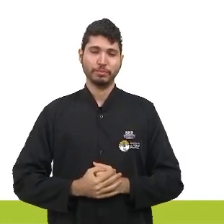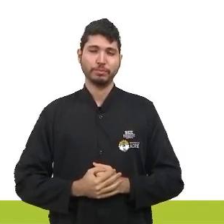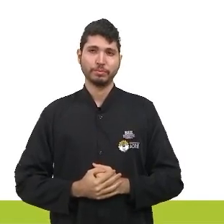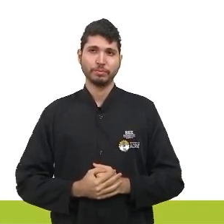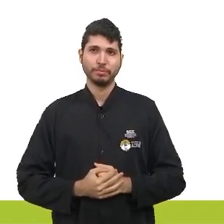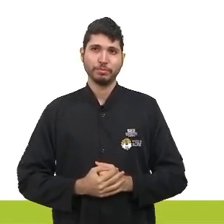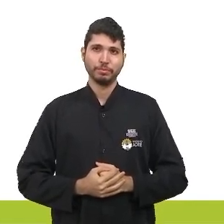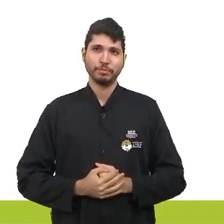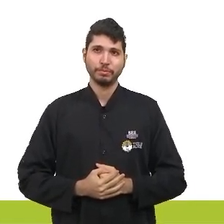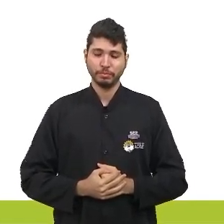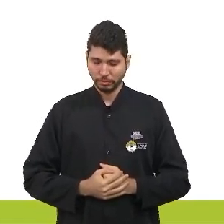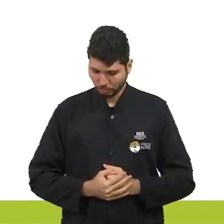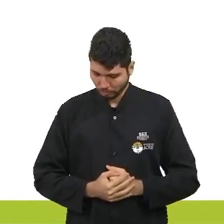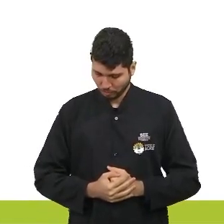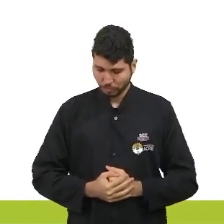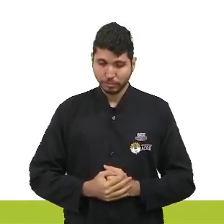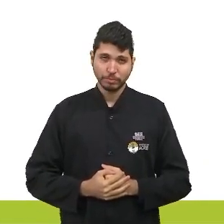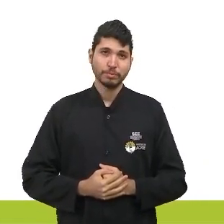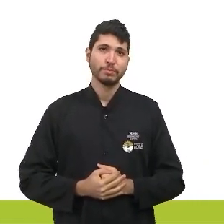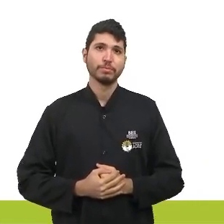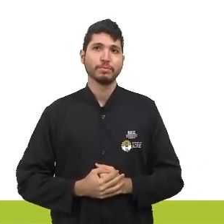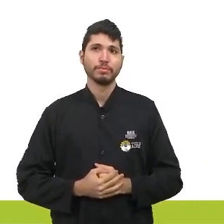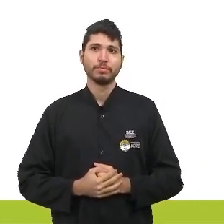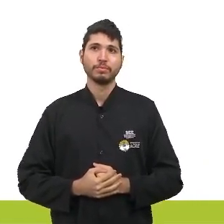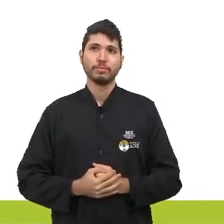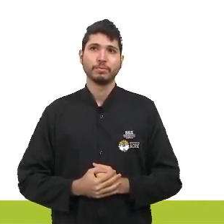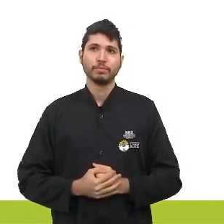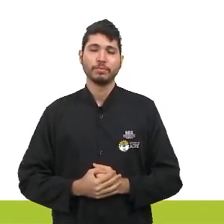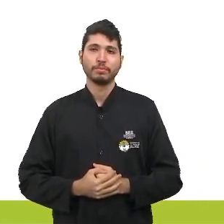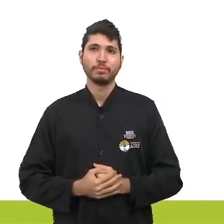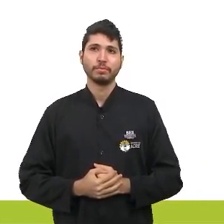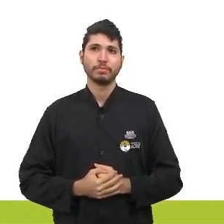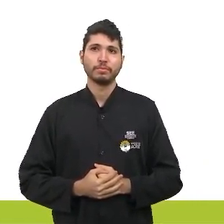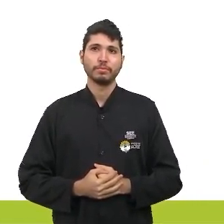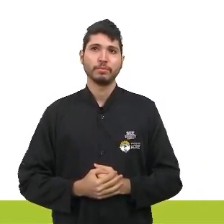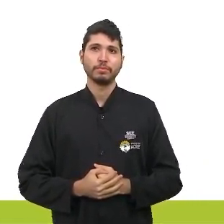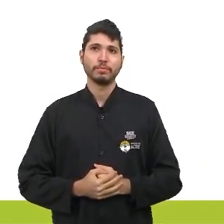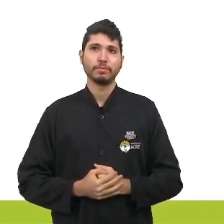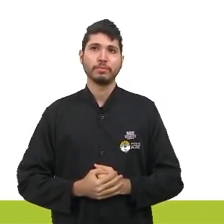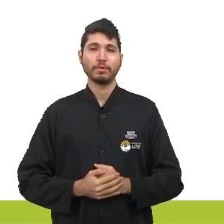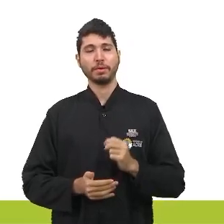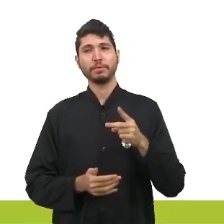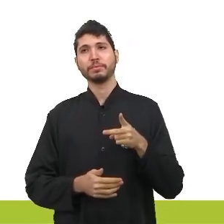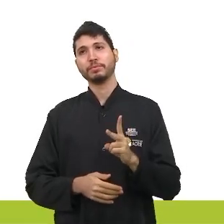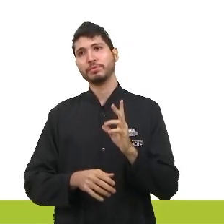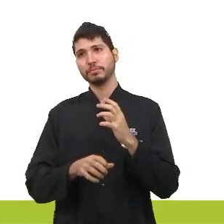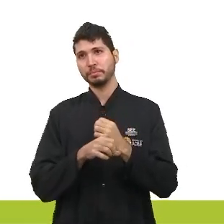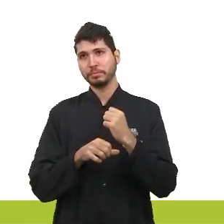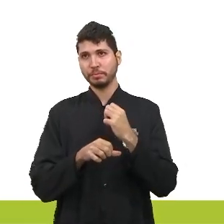lá. Eu vou calcular bem aqui ao lado a probabilidade de ser